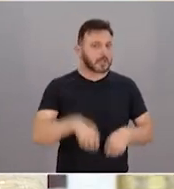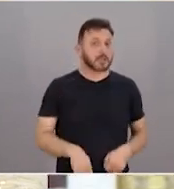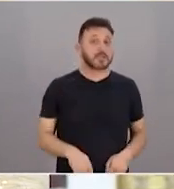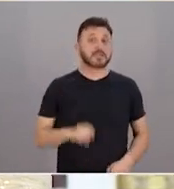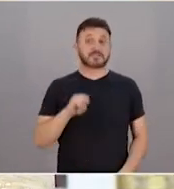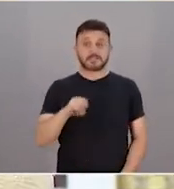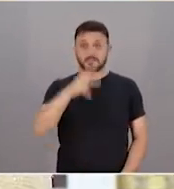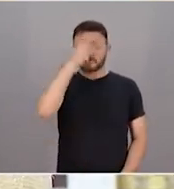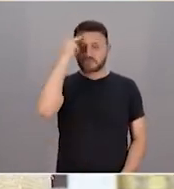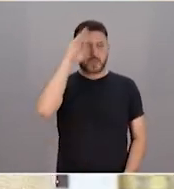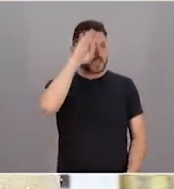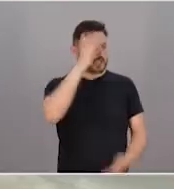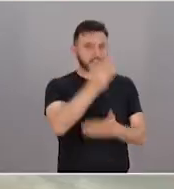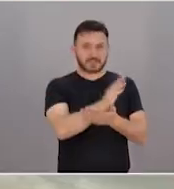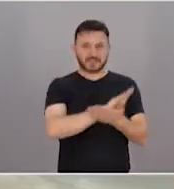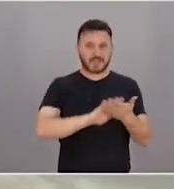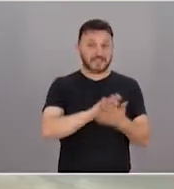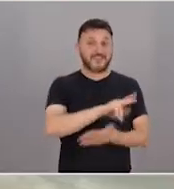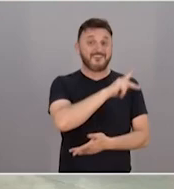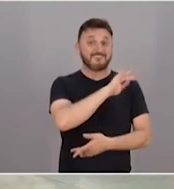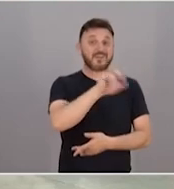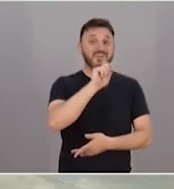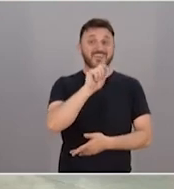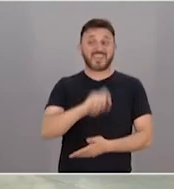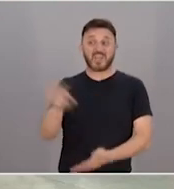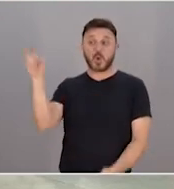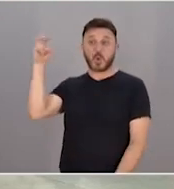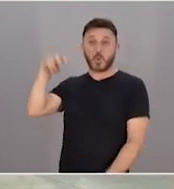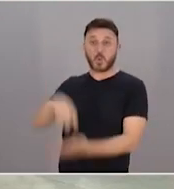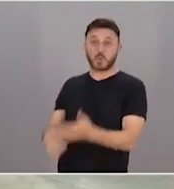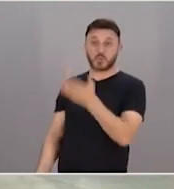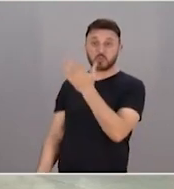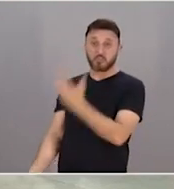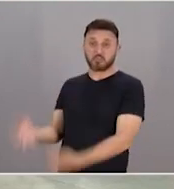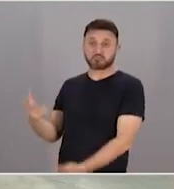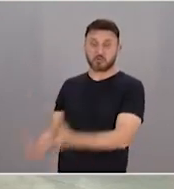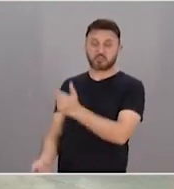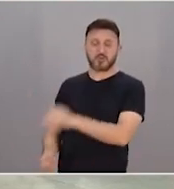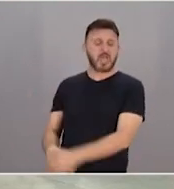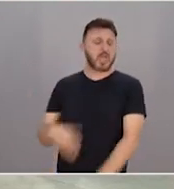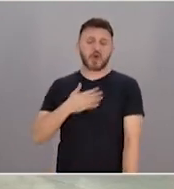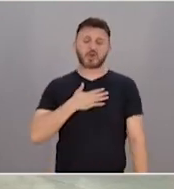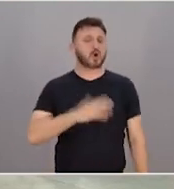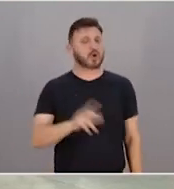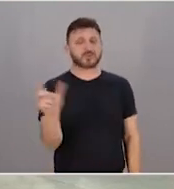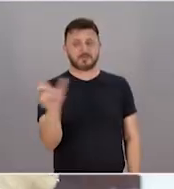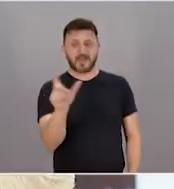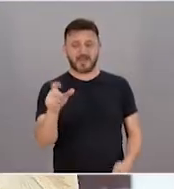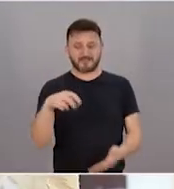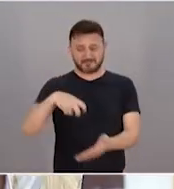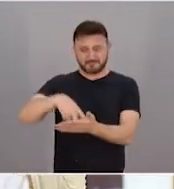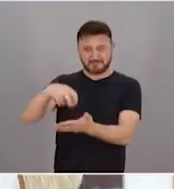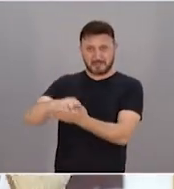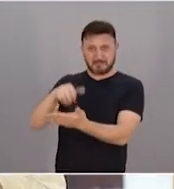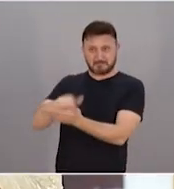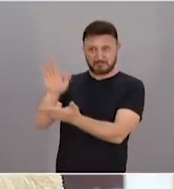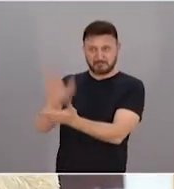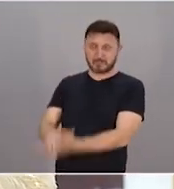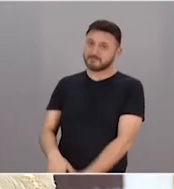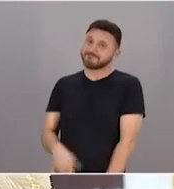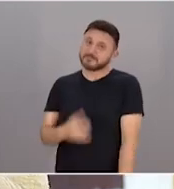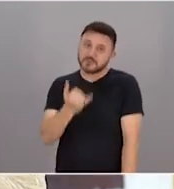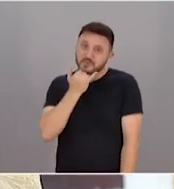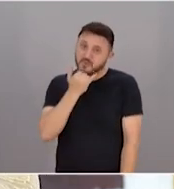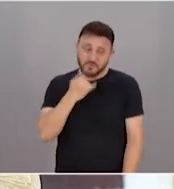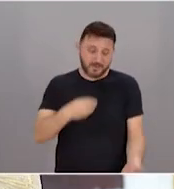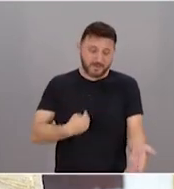não crê será condenado. Eu não gosto dessa palavra, padre. Lamento, meu filho, não tem como tirar essa linha da Bíblia.